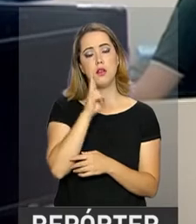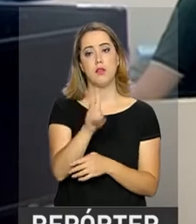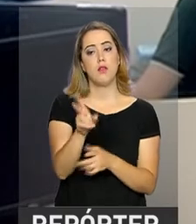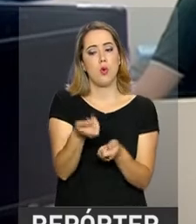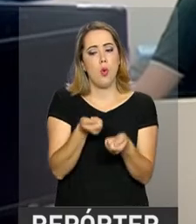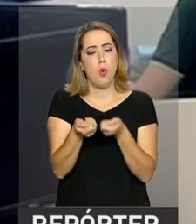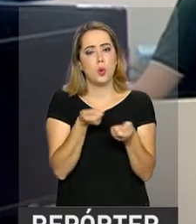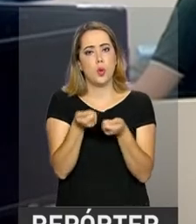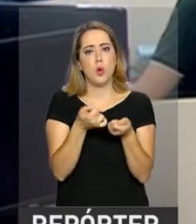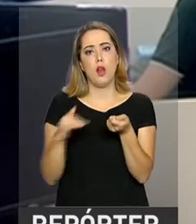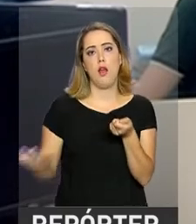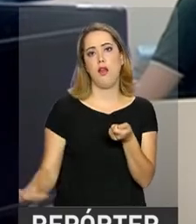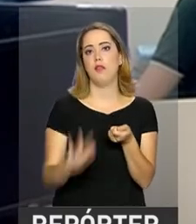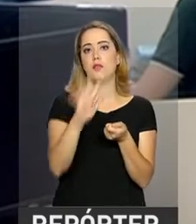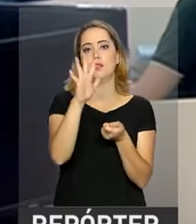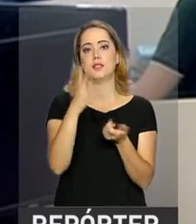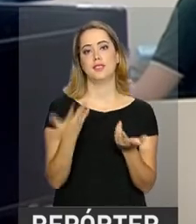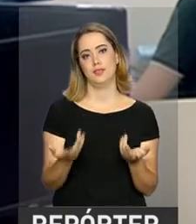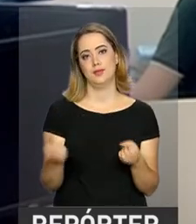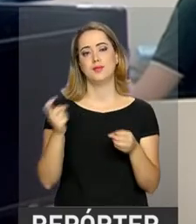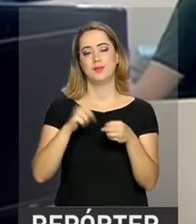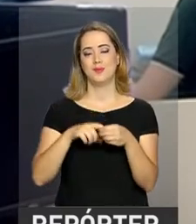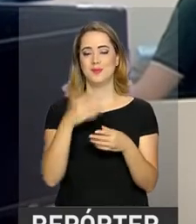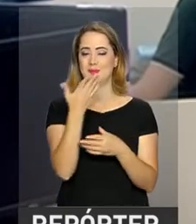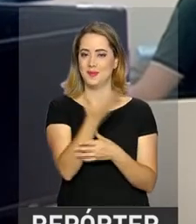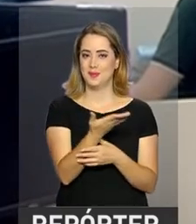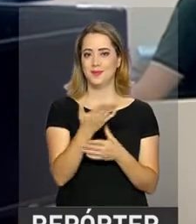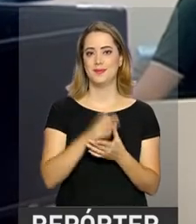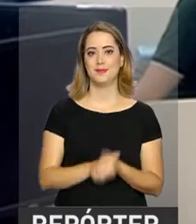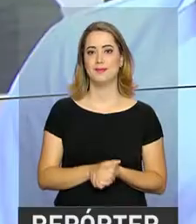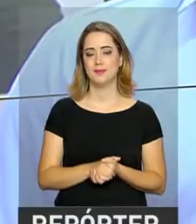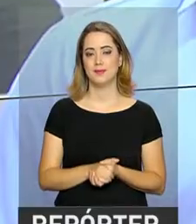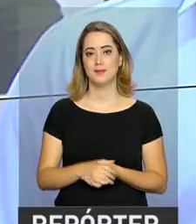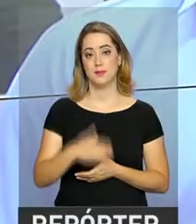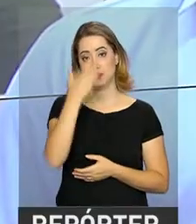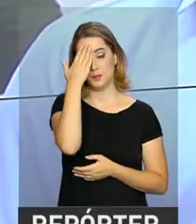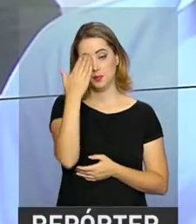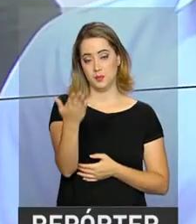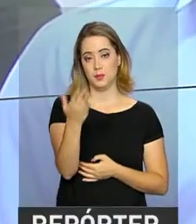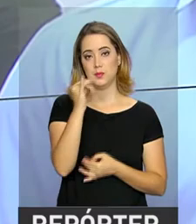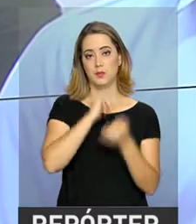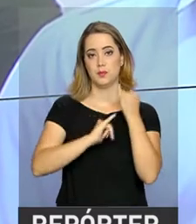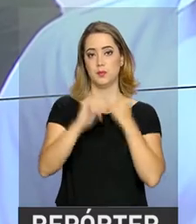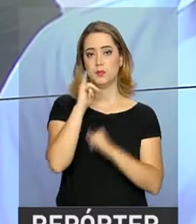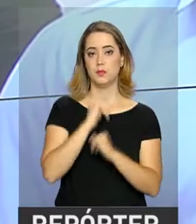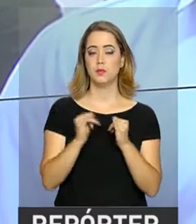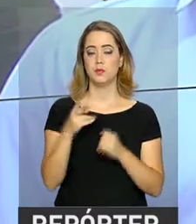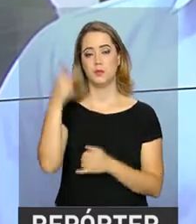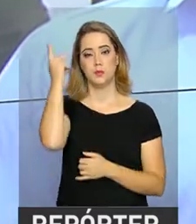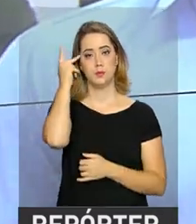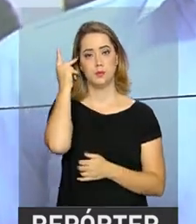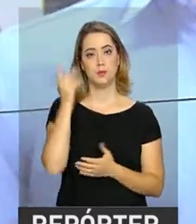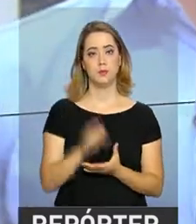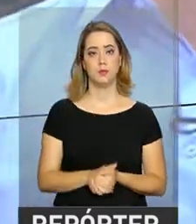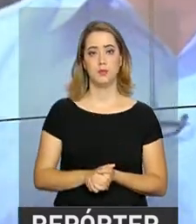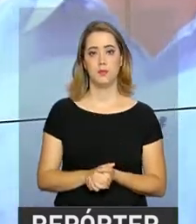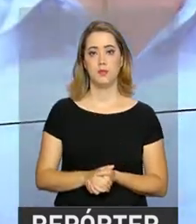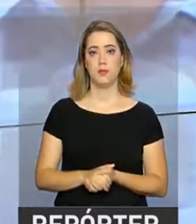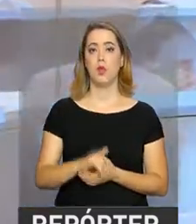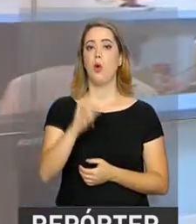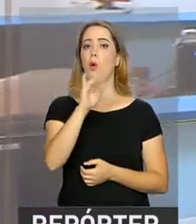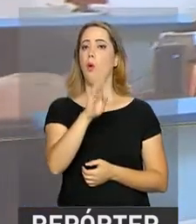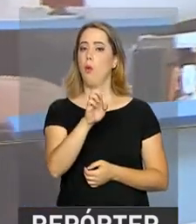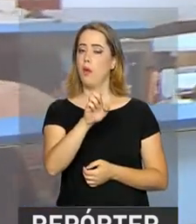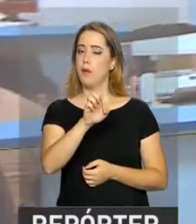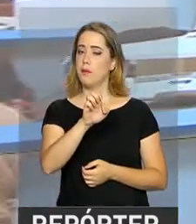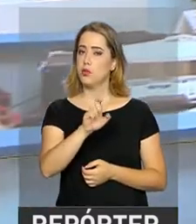a inflação leandro voltamos com você aí no estúdio obrigada pelas informações aí de são paulo e o ibge também